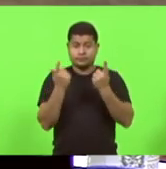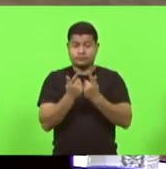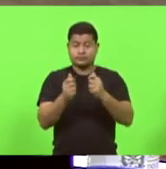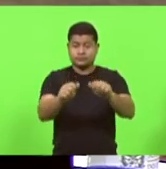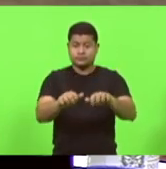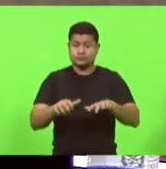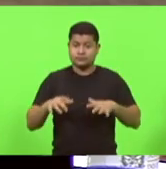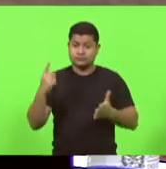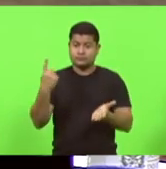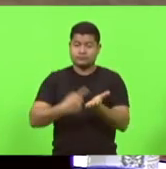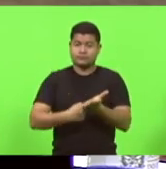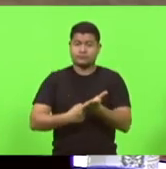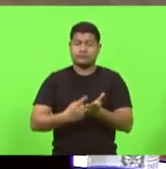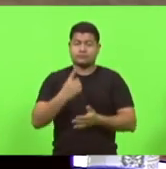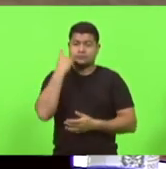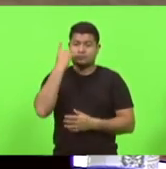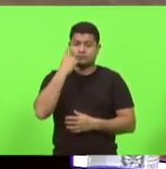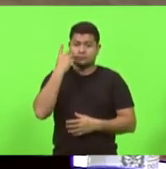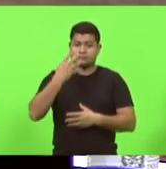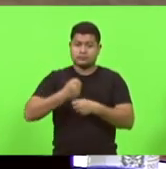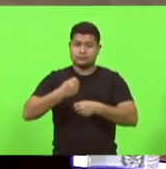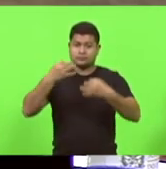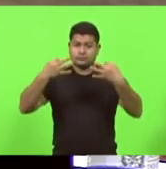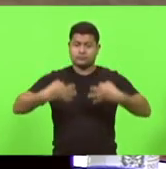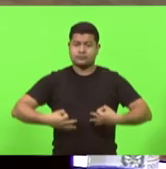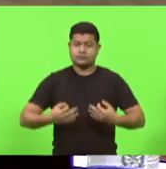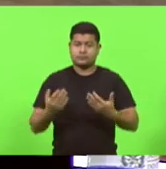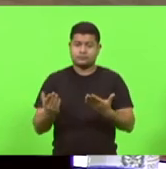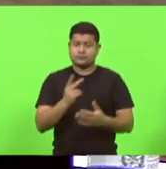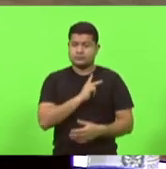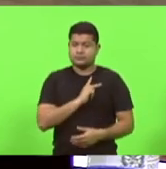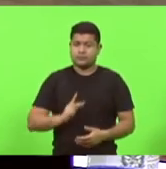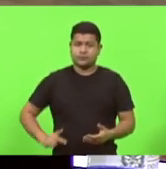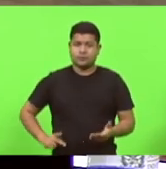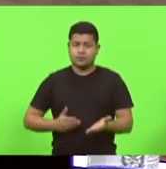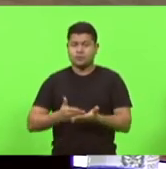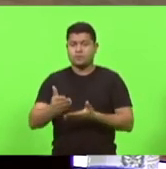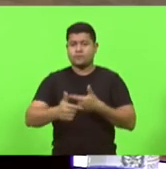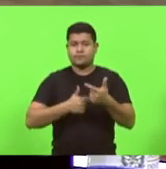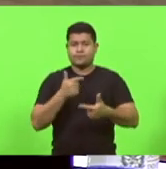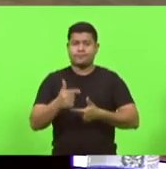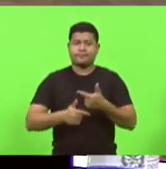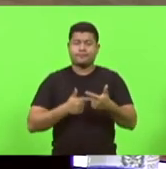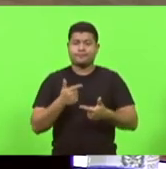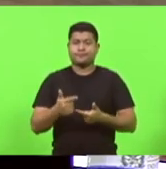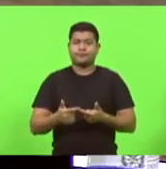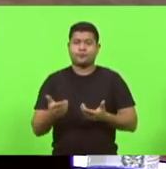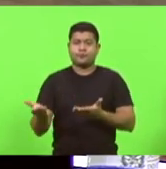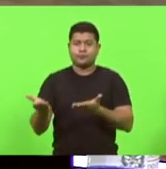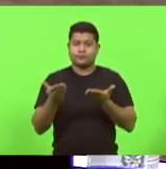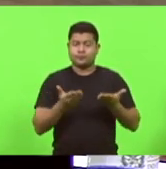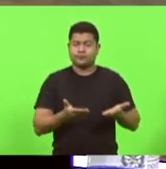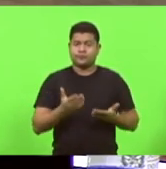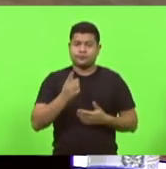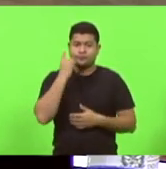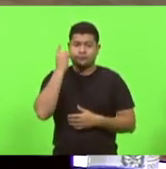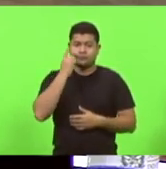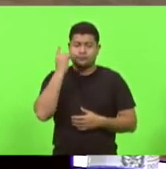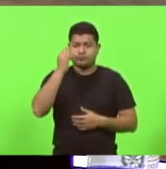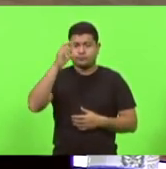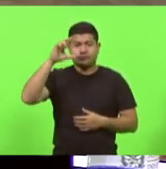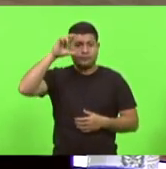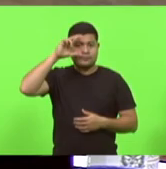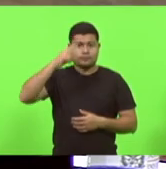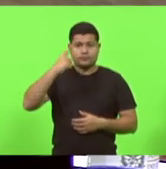ordinária. Havendo quórum regimental, o senhor presidente declarou abertos os trabalhos e convidou o senhor deputado Ricardo Alba,